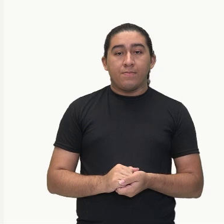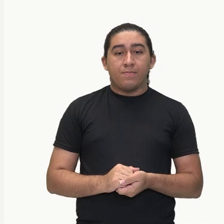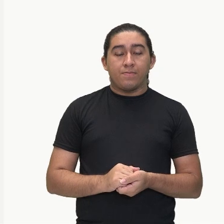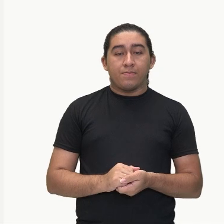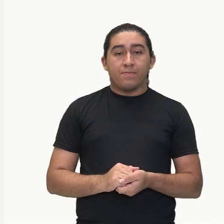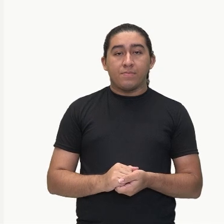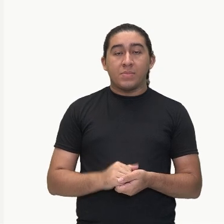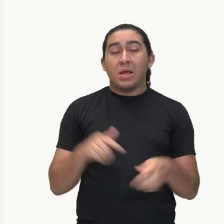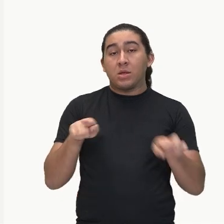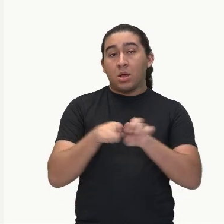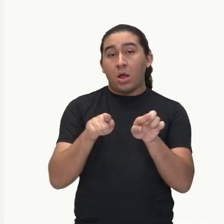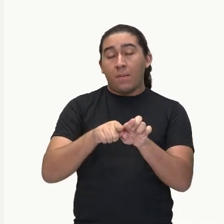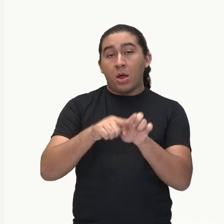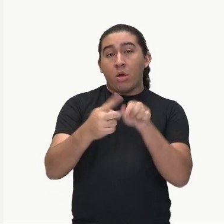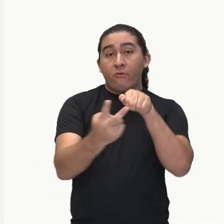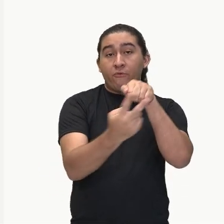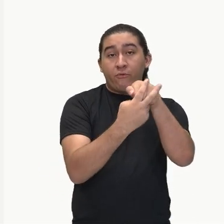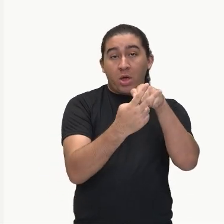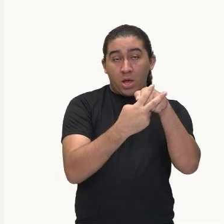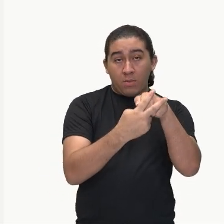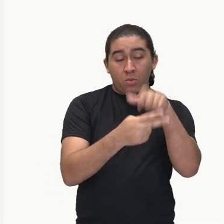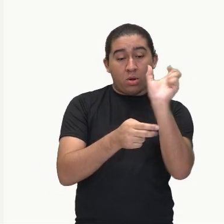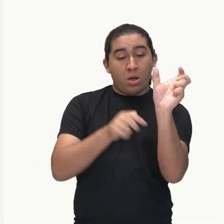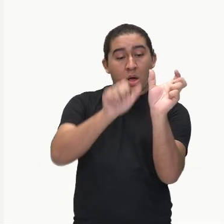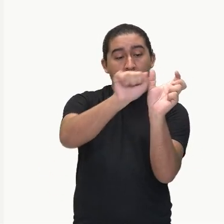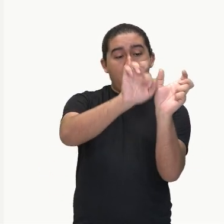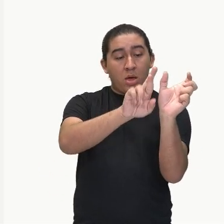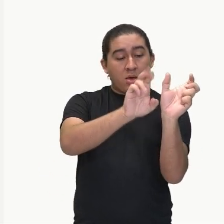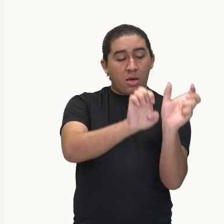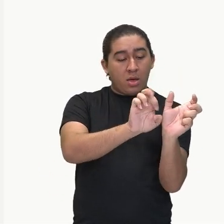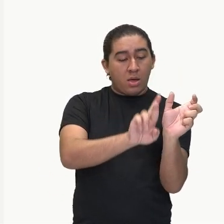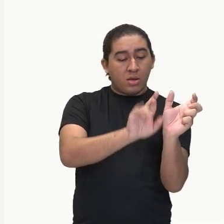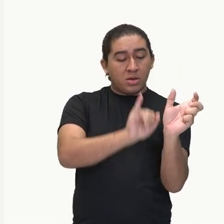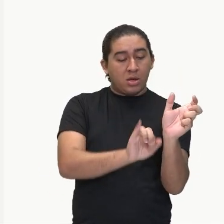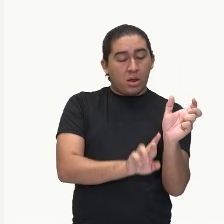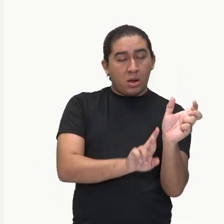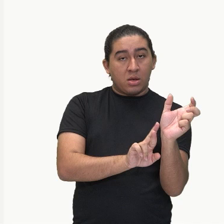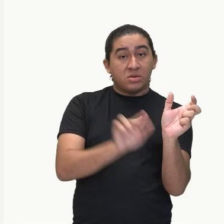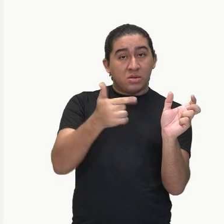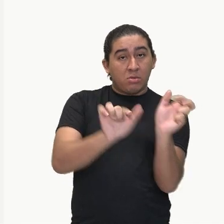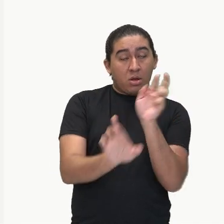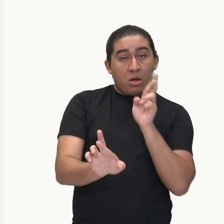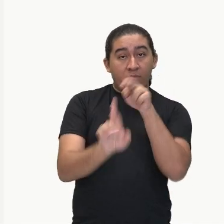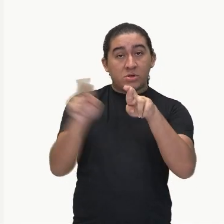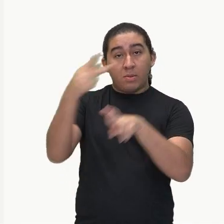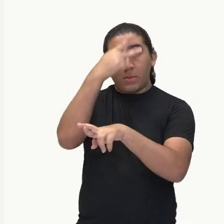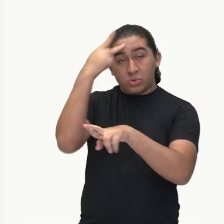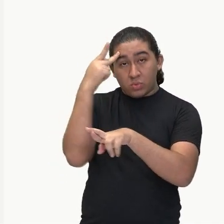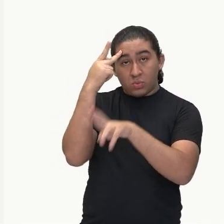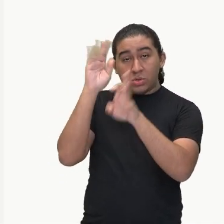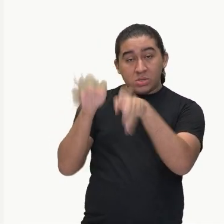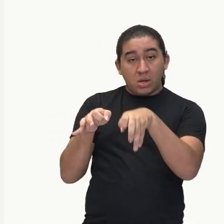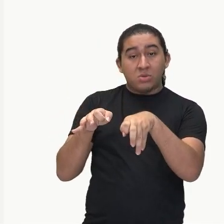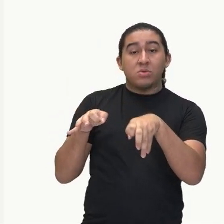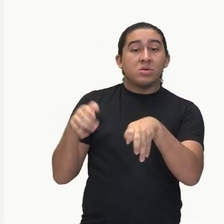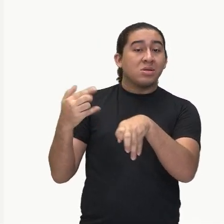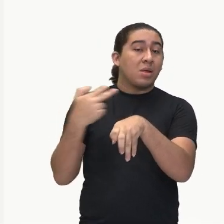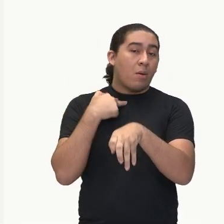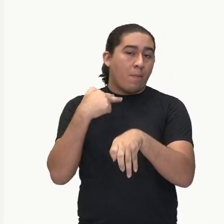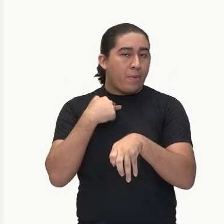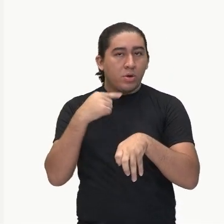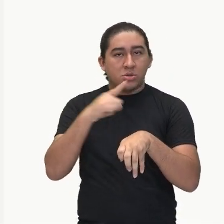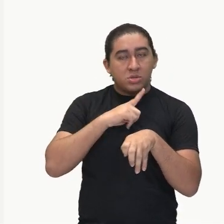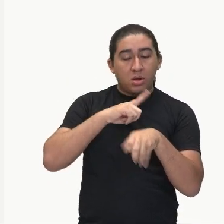com verbos no infinitivo. Verbos no infinitivo impessoal, e vamos entender já já, não devem